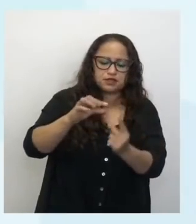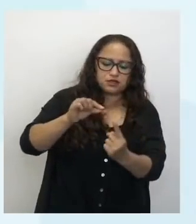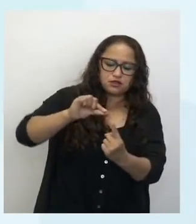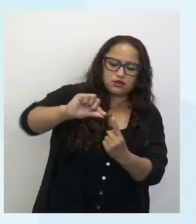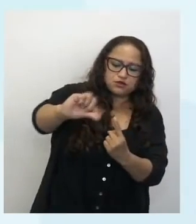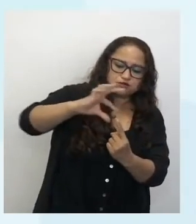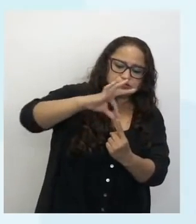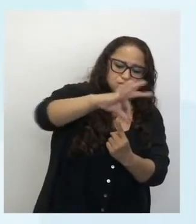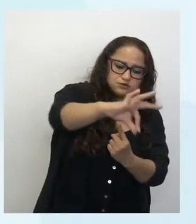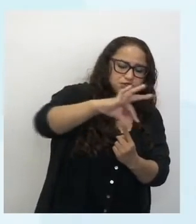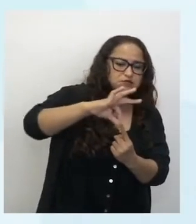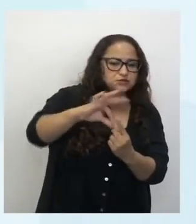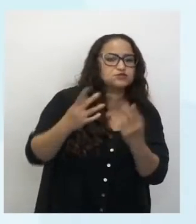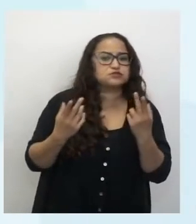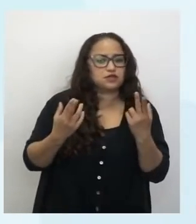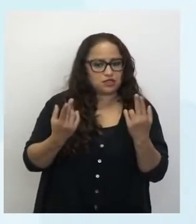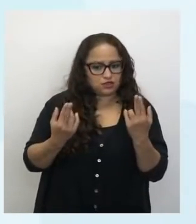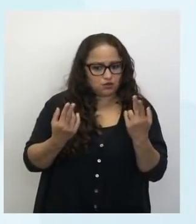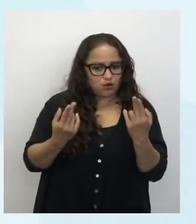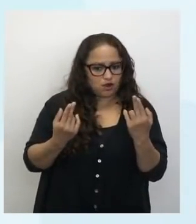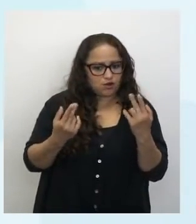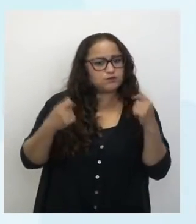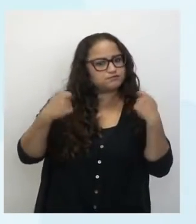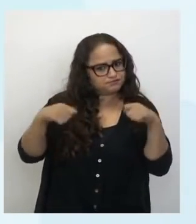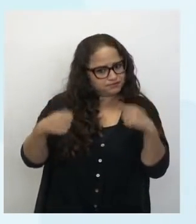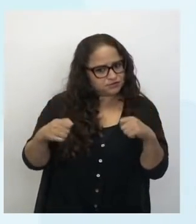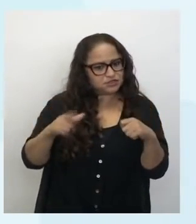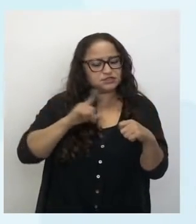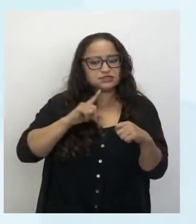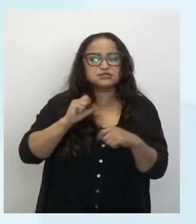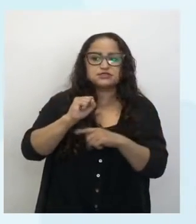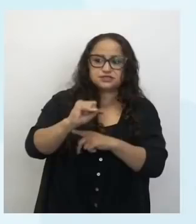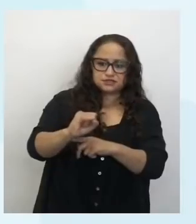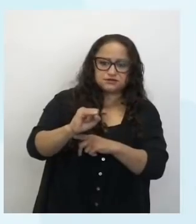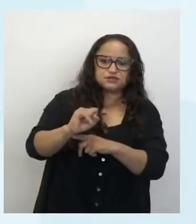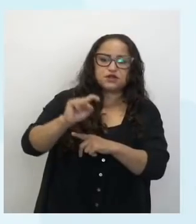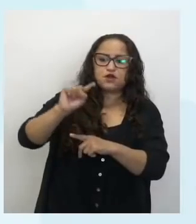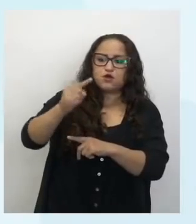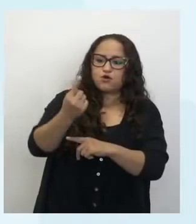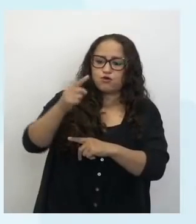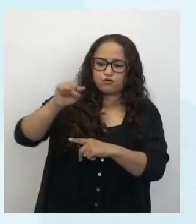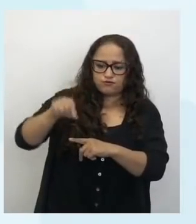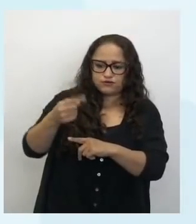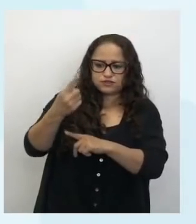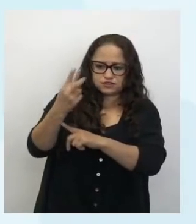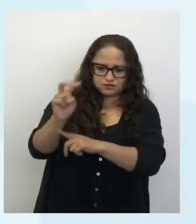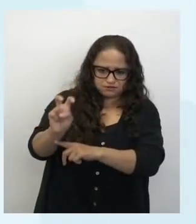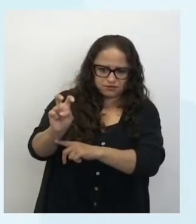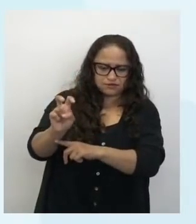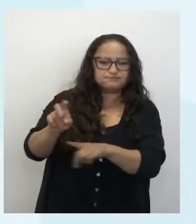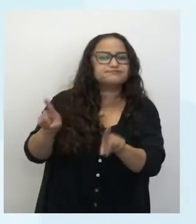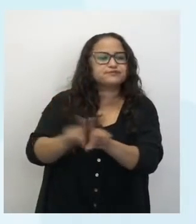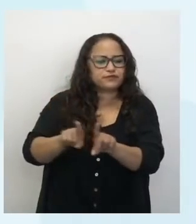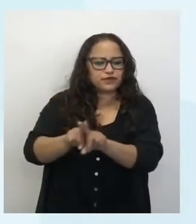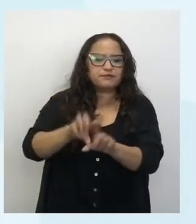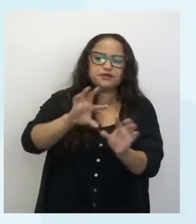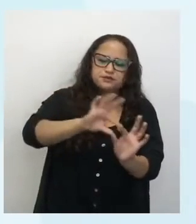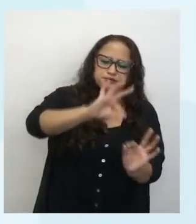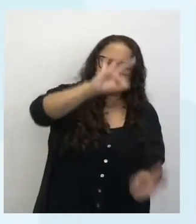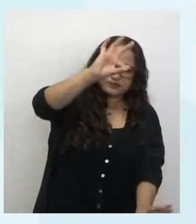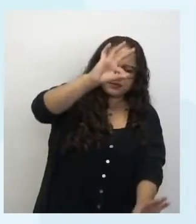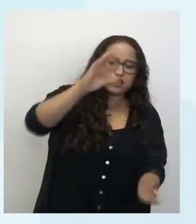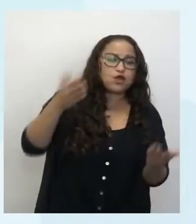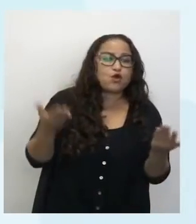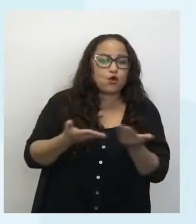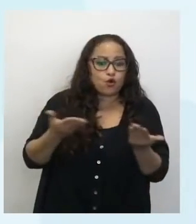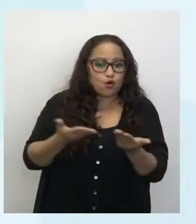ser igual, não é isso? Se você aumentar o lado 1,5 vezes, o perímetro também vai aumentar 1,5 vezes, tá certo? Hoje, então,